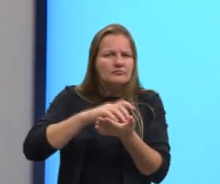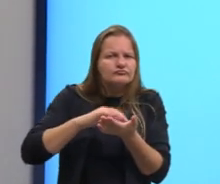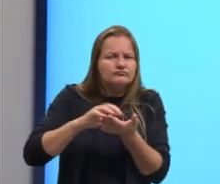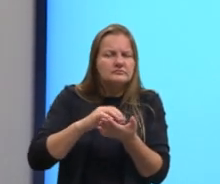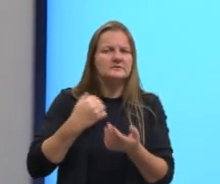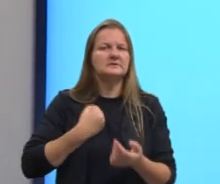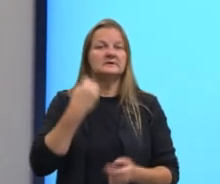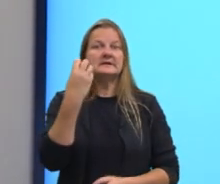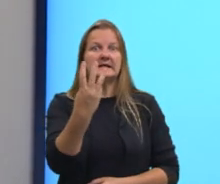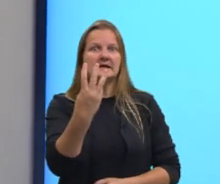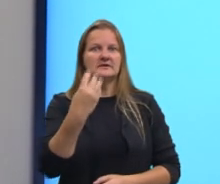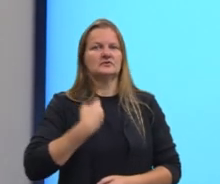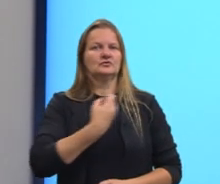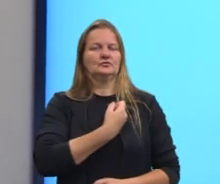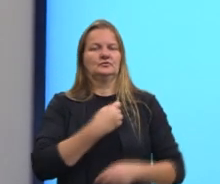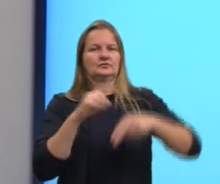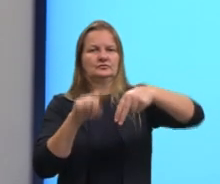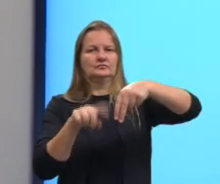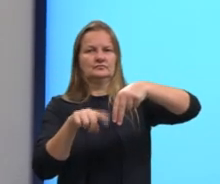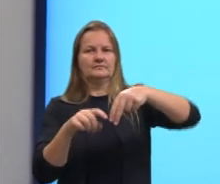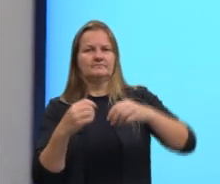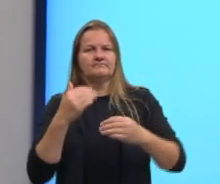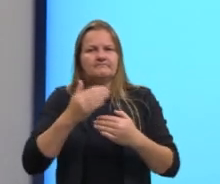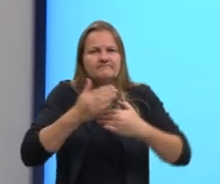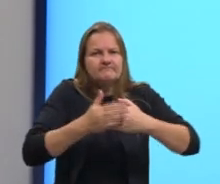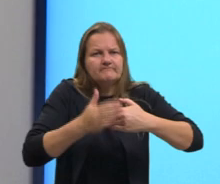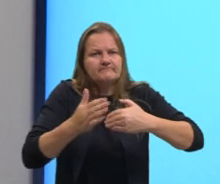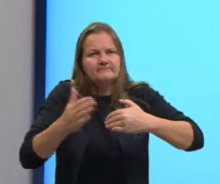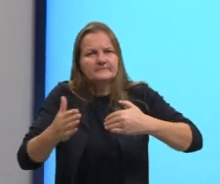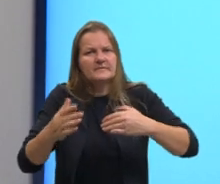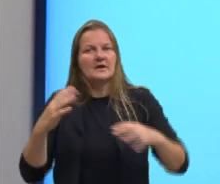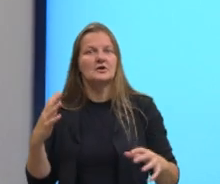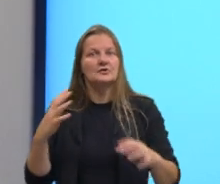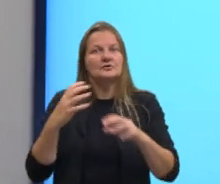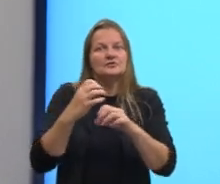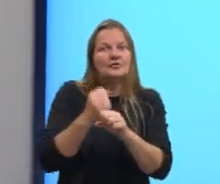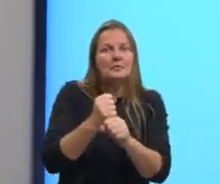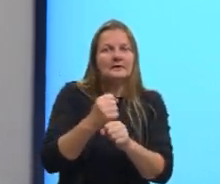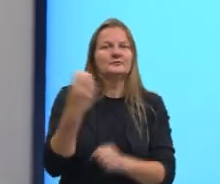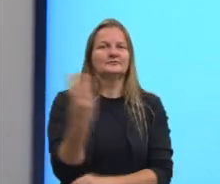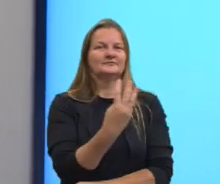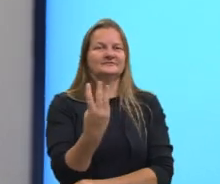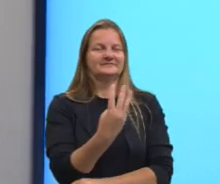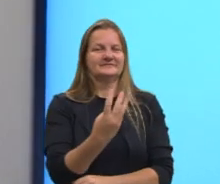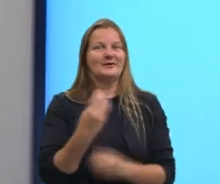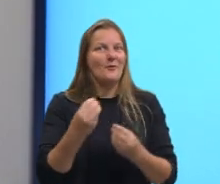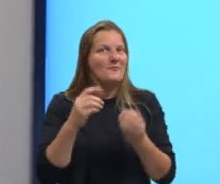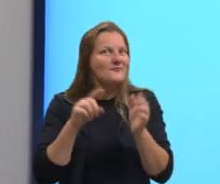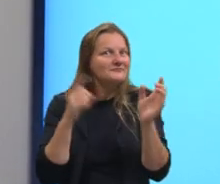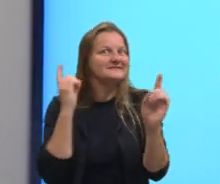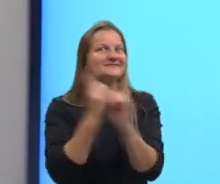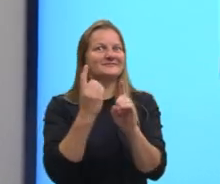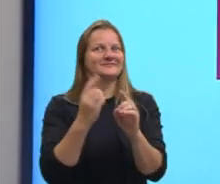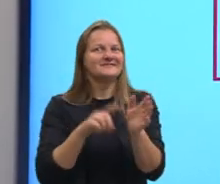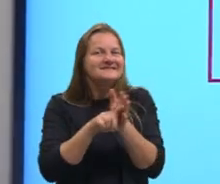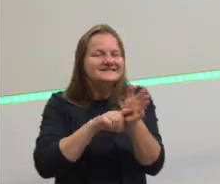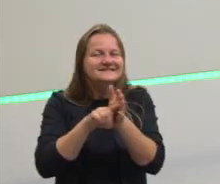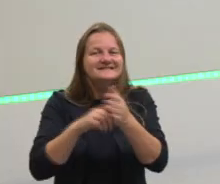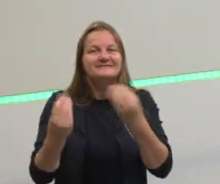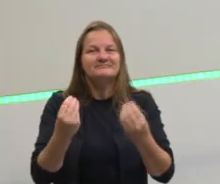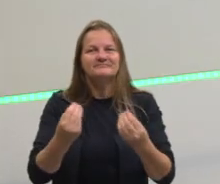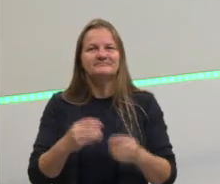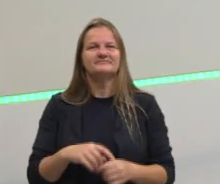naturais que são consecutivos EA soma ainda sendo 33 como é que a gente faz isso